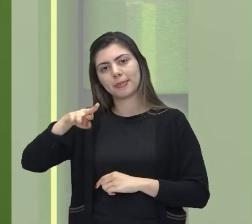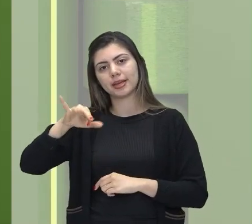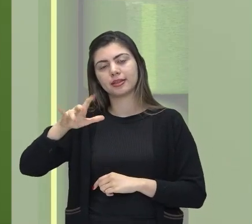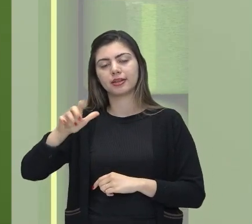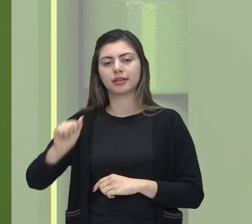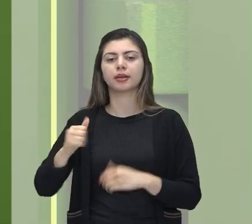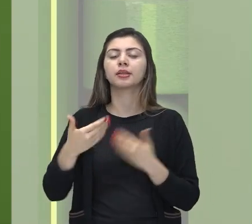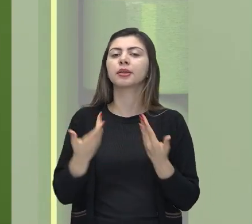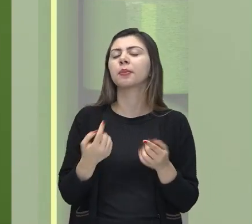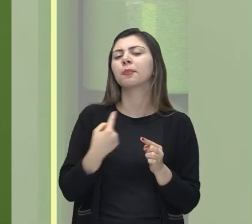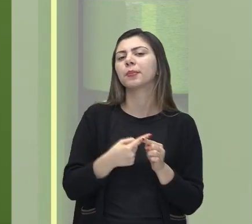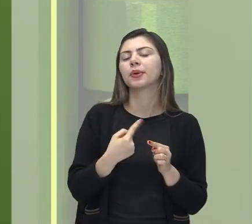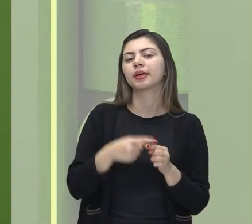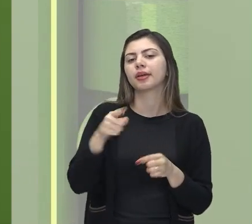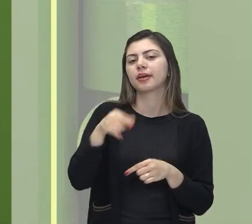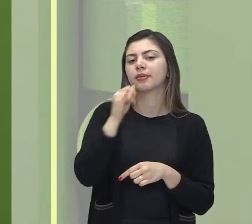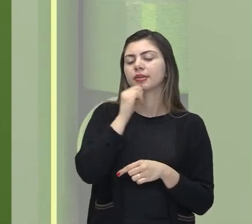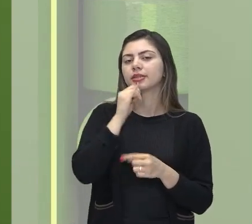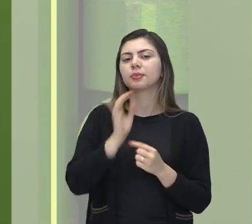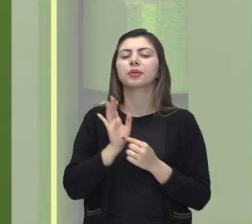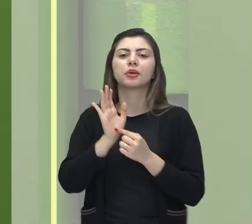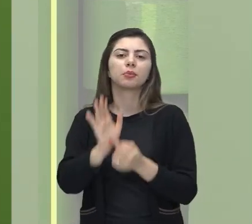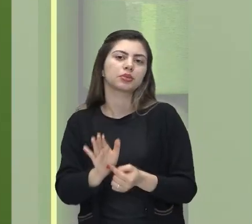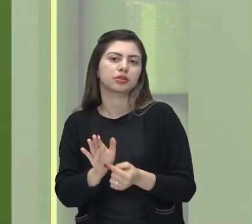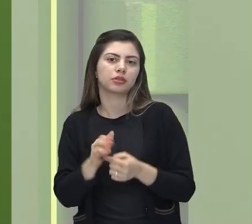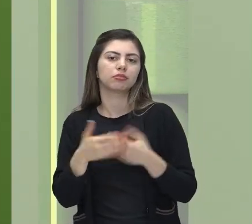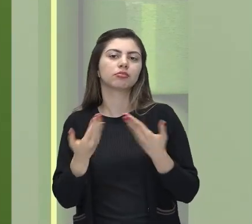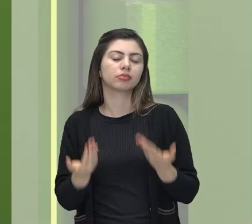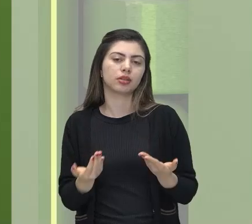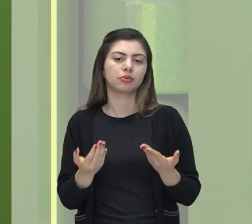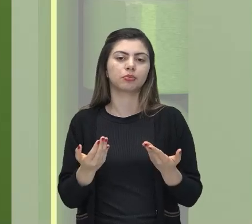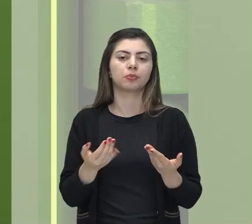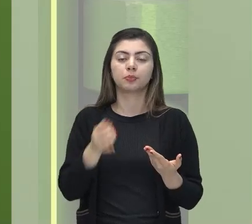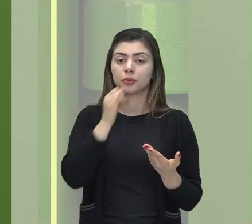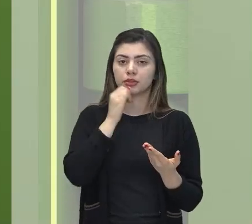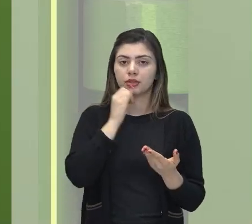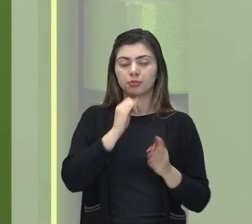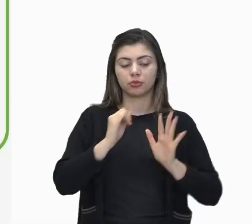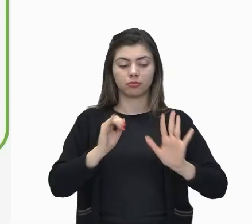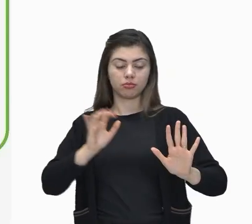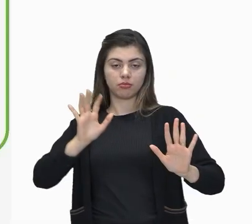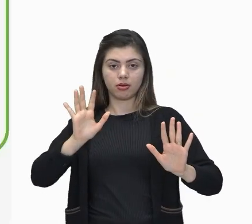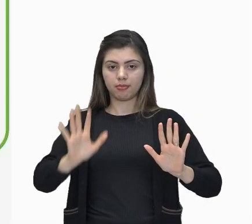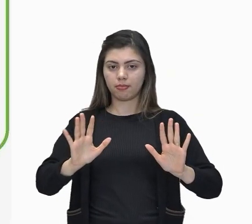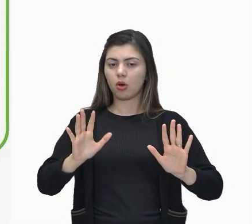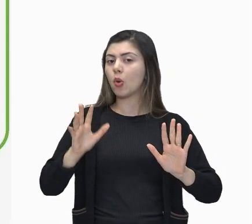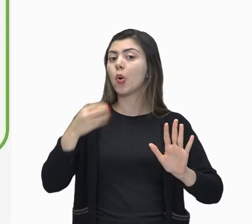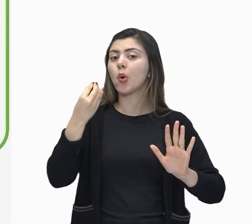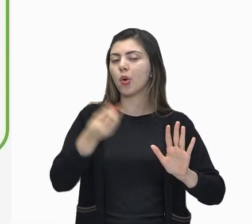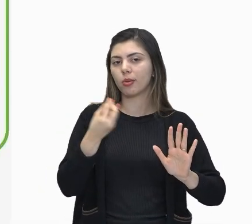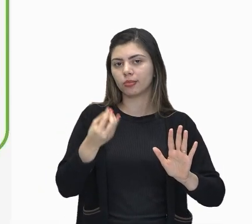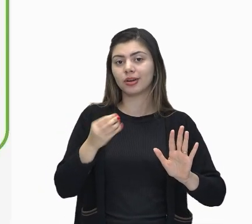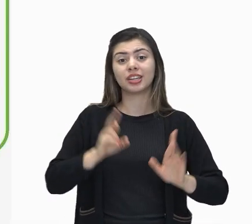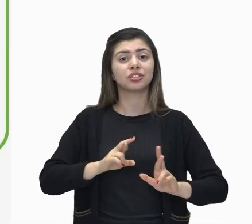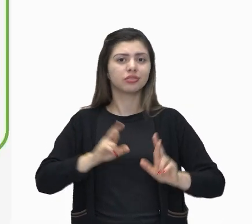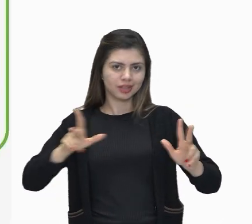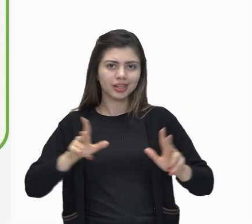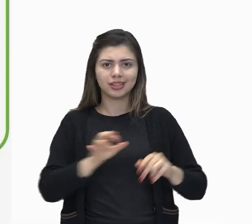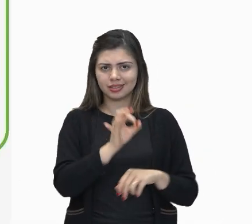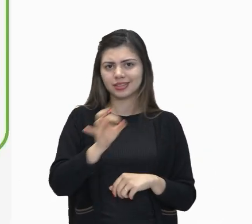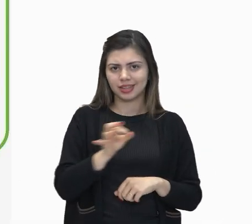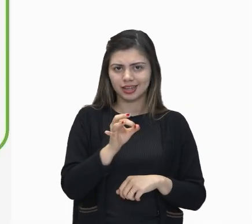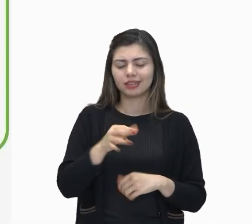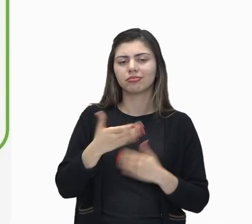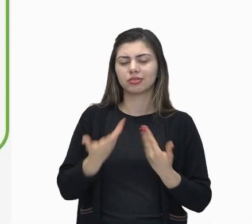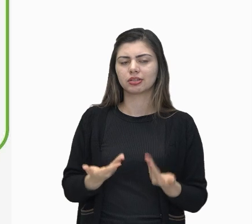que o exemplo ali que eu trouxe, a mão e a luva? Porque as mãos, elas são assimétricas.